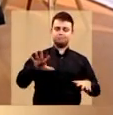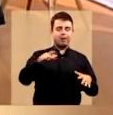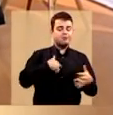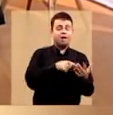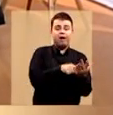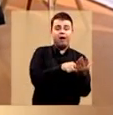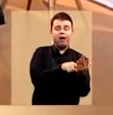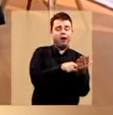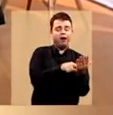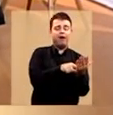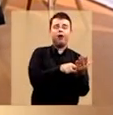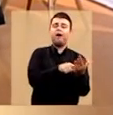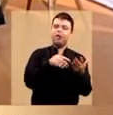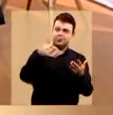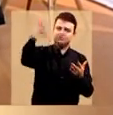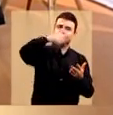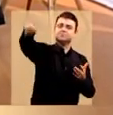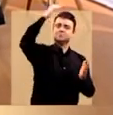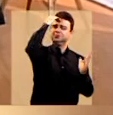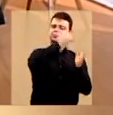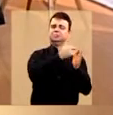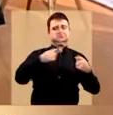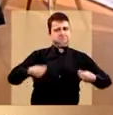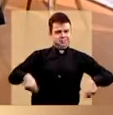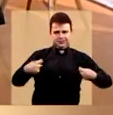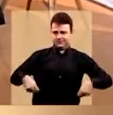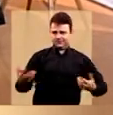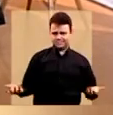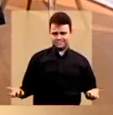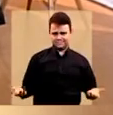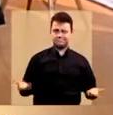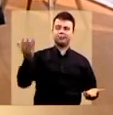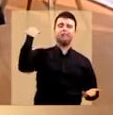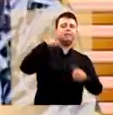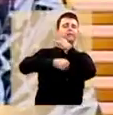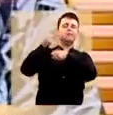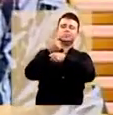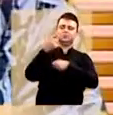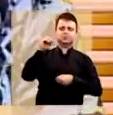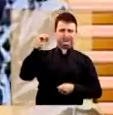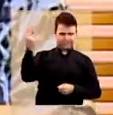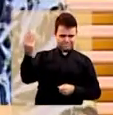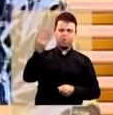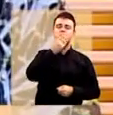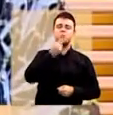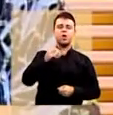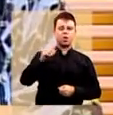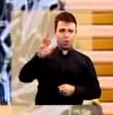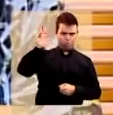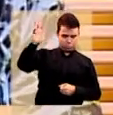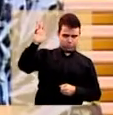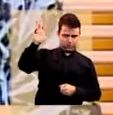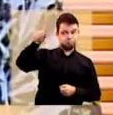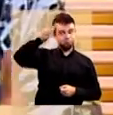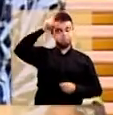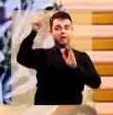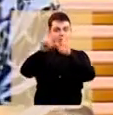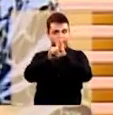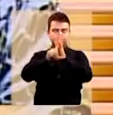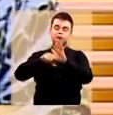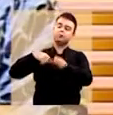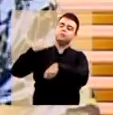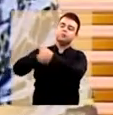Mas tem que sair do papel. É como o Vinícius falou, são duas leis, né? O Lula em 2003, né? Uma nacional,